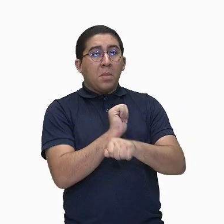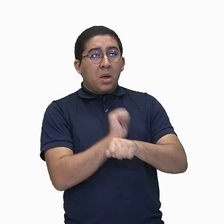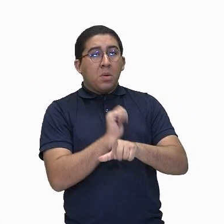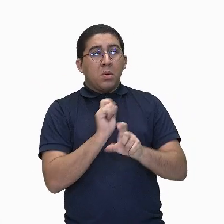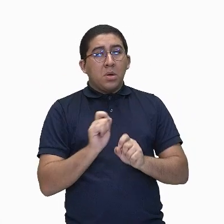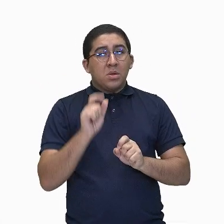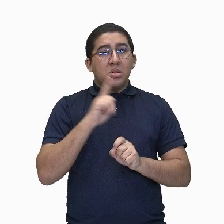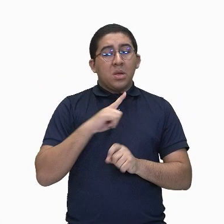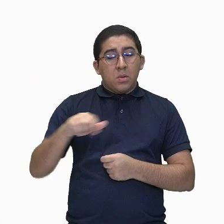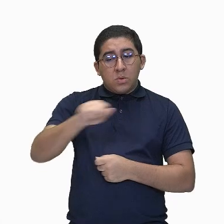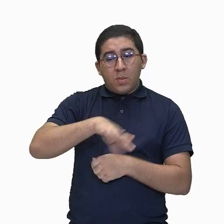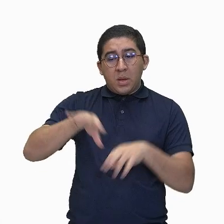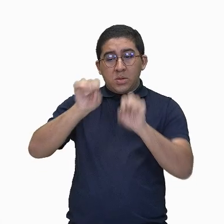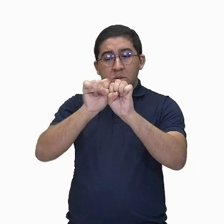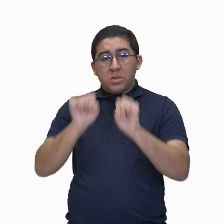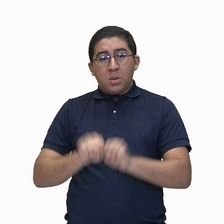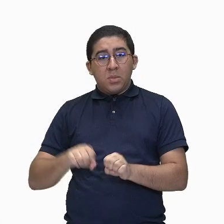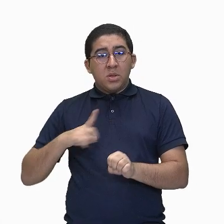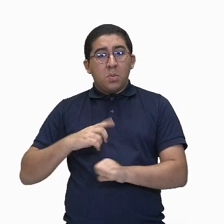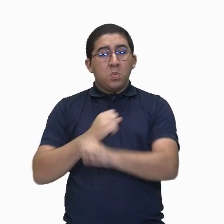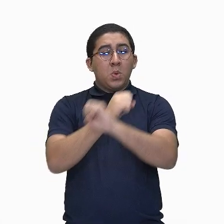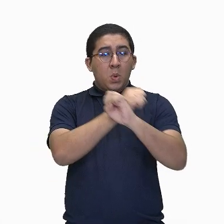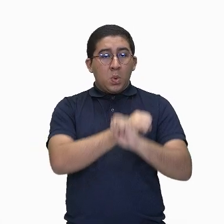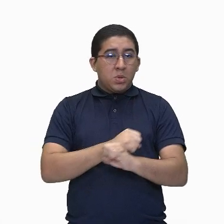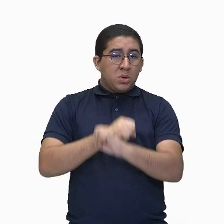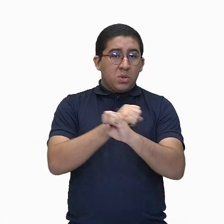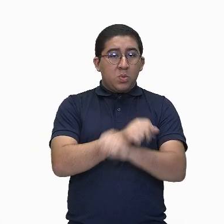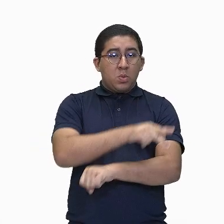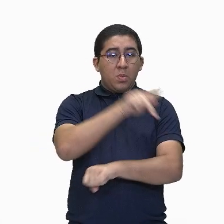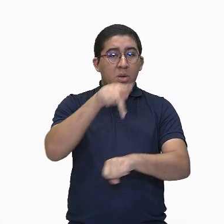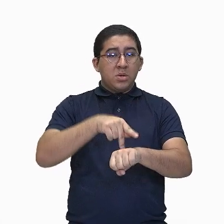proteção e refúgio do país para onde